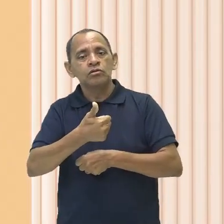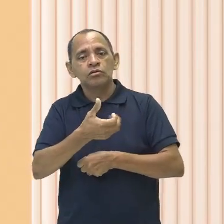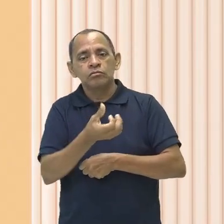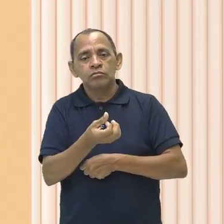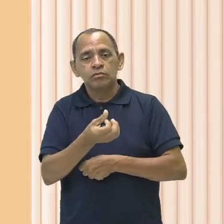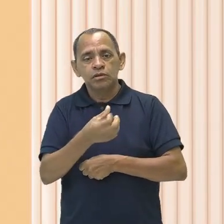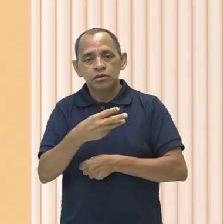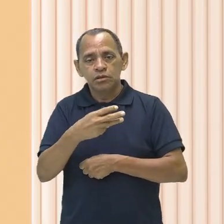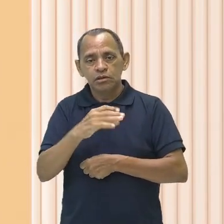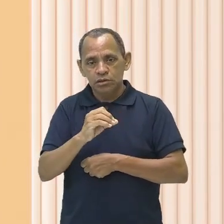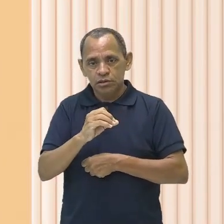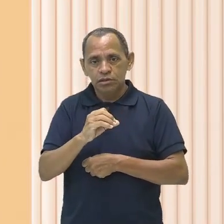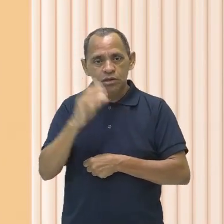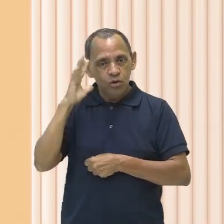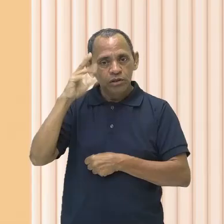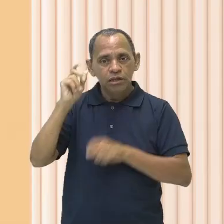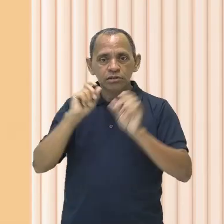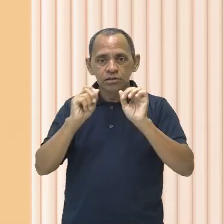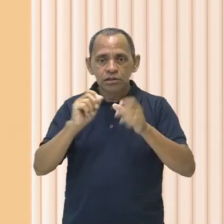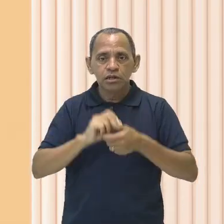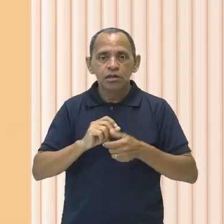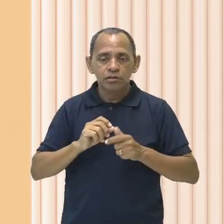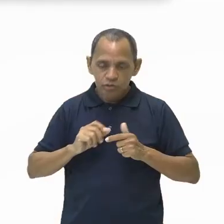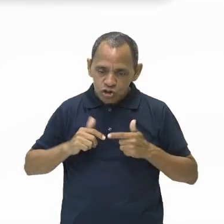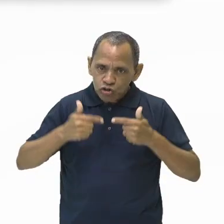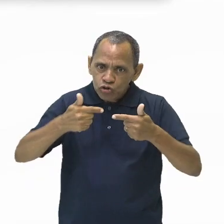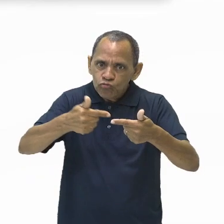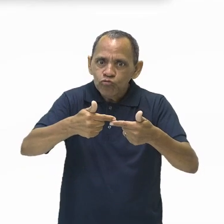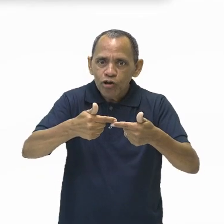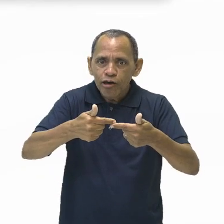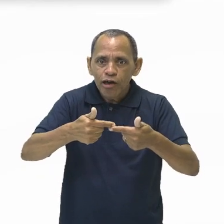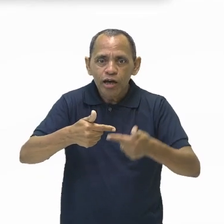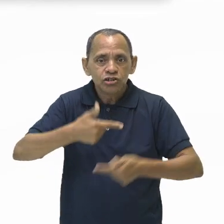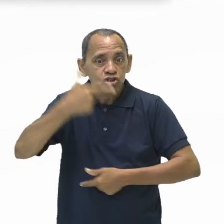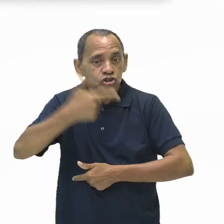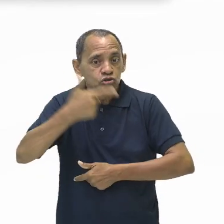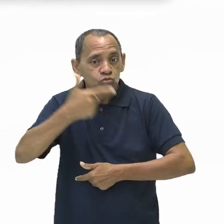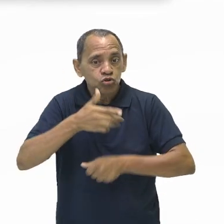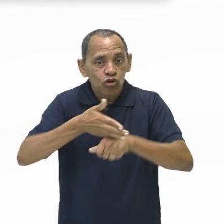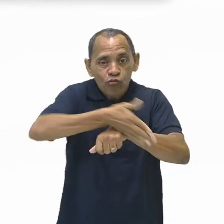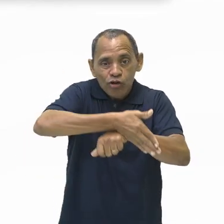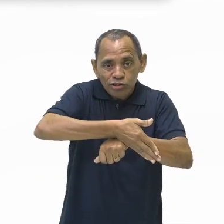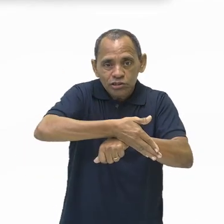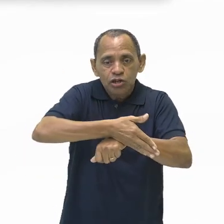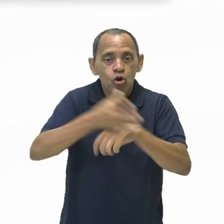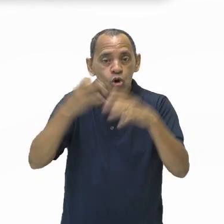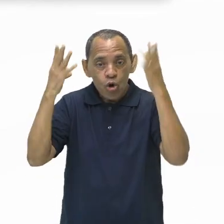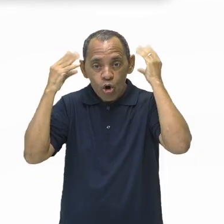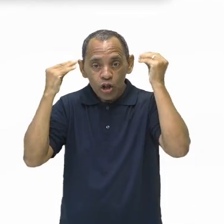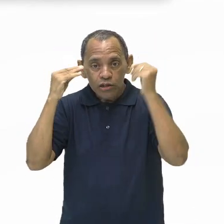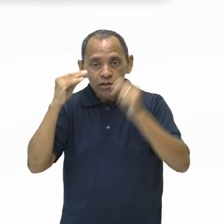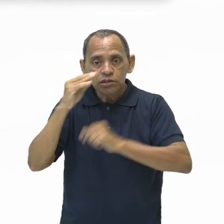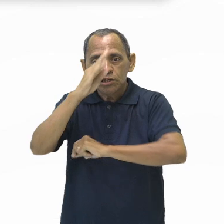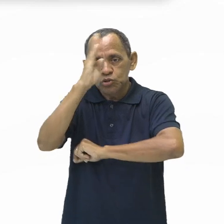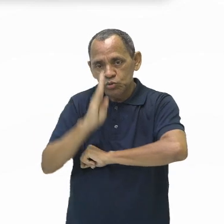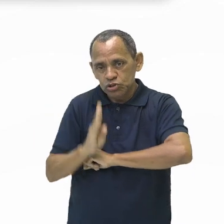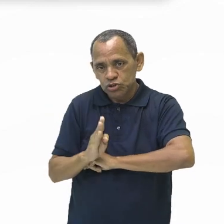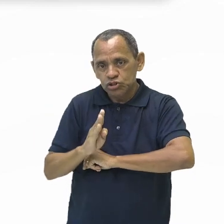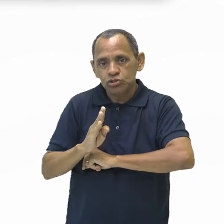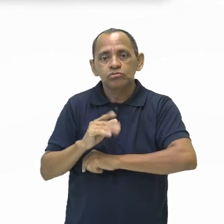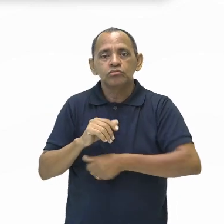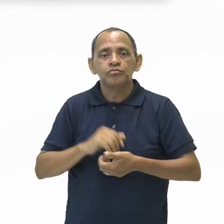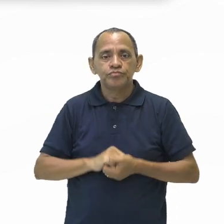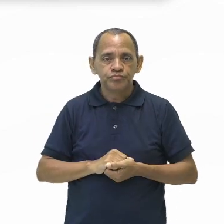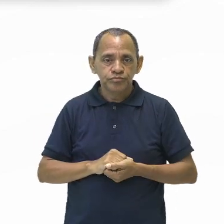1630 vai ocorrer a segunda invasão espanhola, ou melhor, invasão holandesa aos domínios